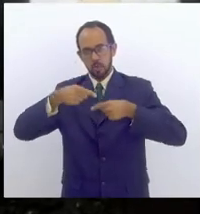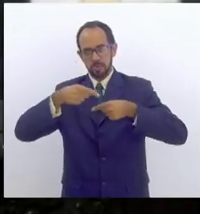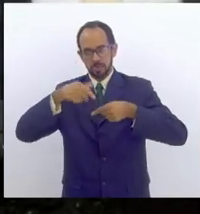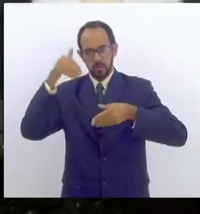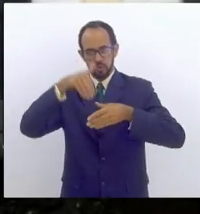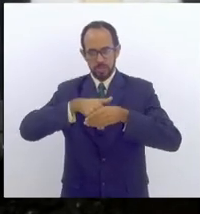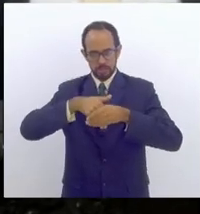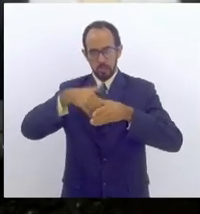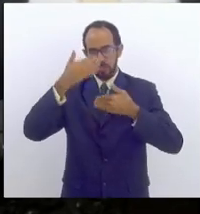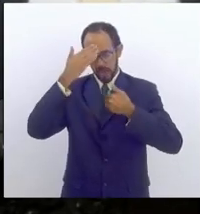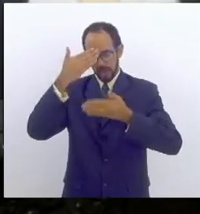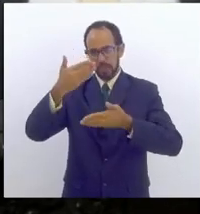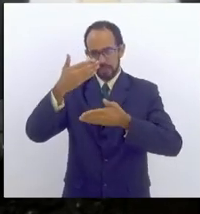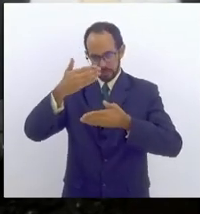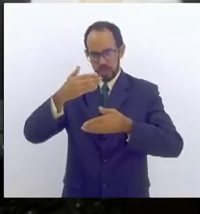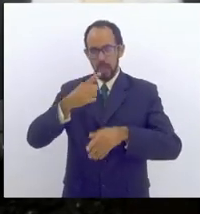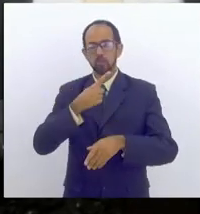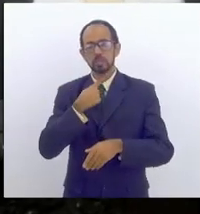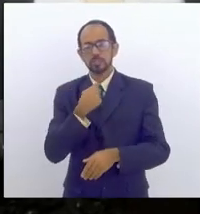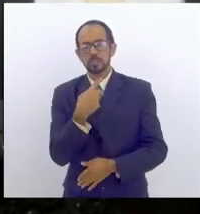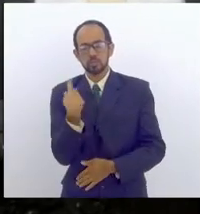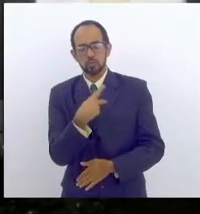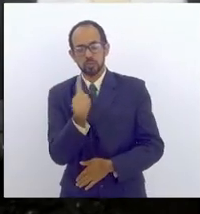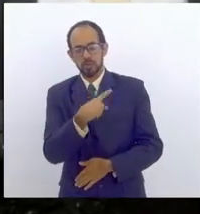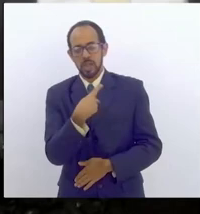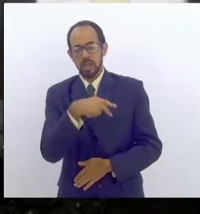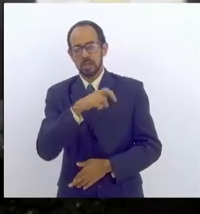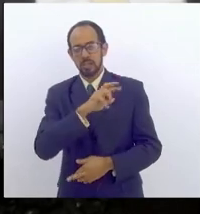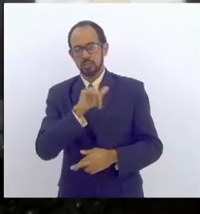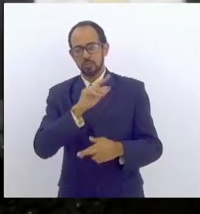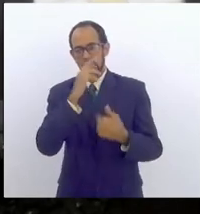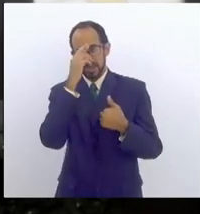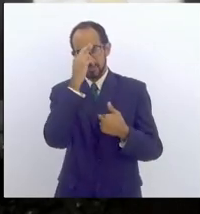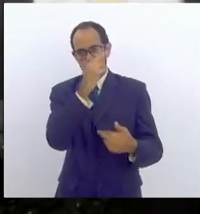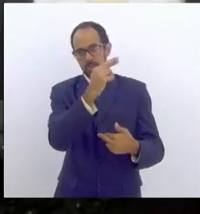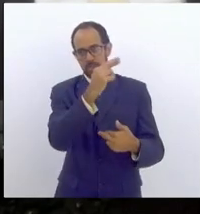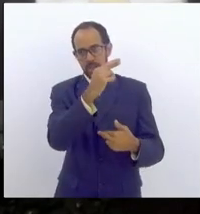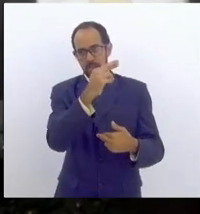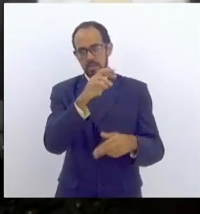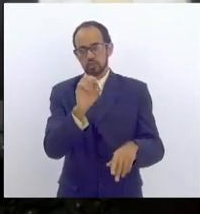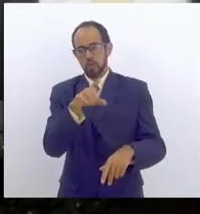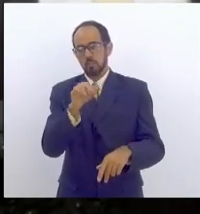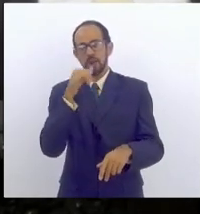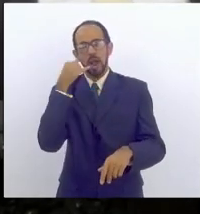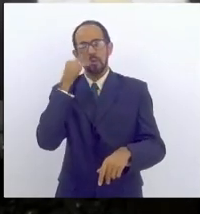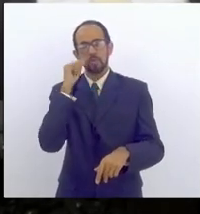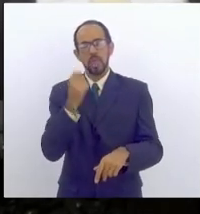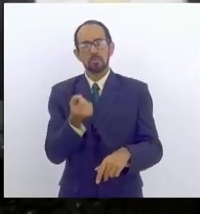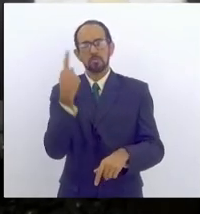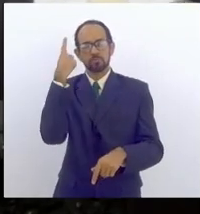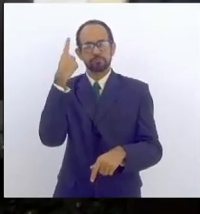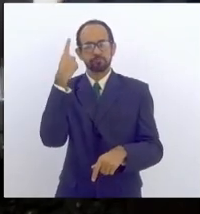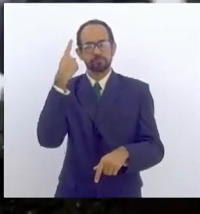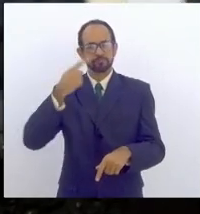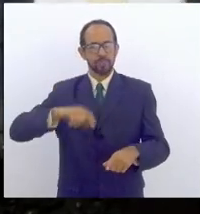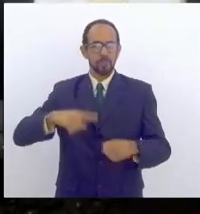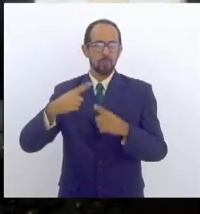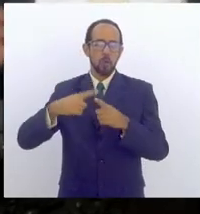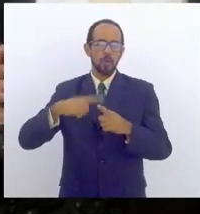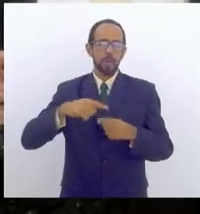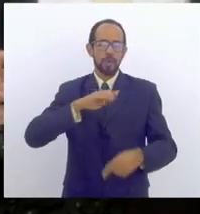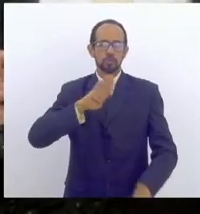dele, obviamente, será respeitado. Isso é para as pessoas não estranharem que o deputado